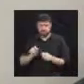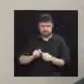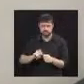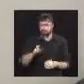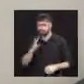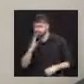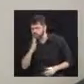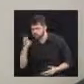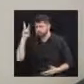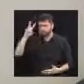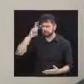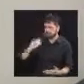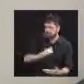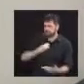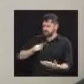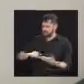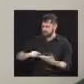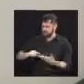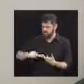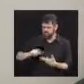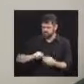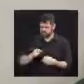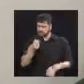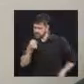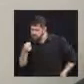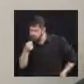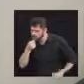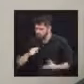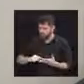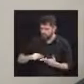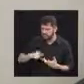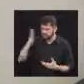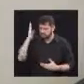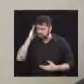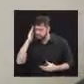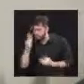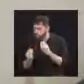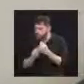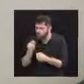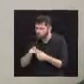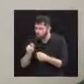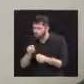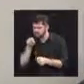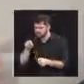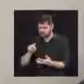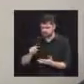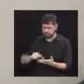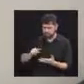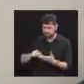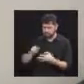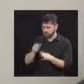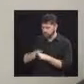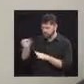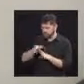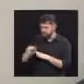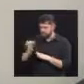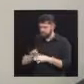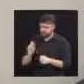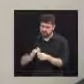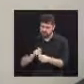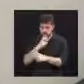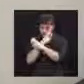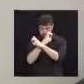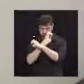do indivíduo, ia fazendo, como é que eu vou falar assim, instituindo o tratamento, você vai fazer tal coisa, vai tirar um raio-x, o